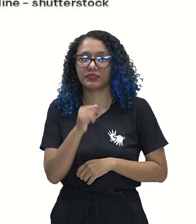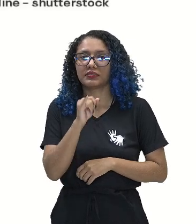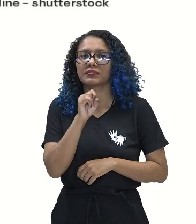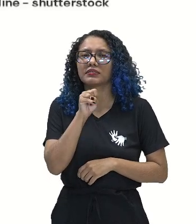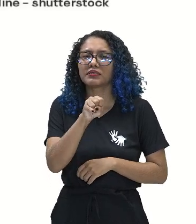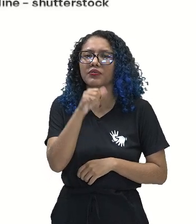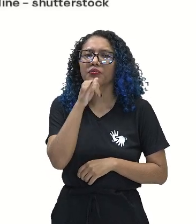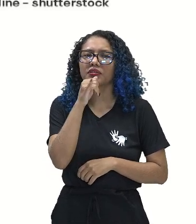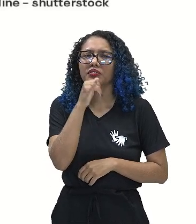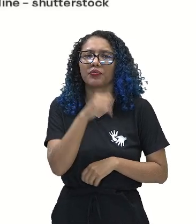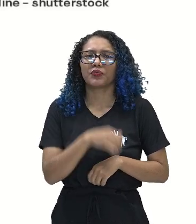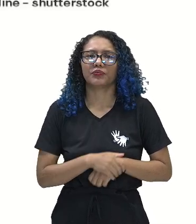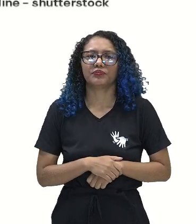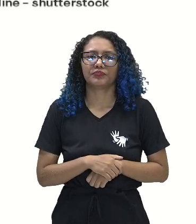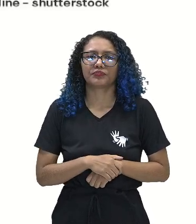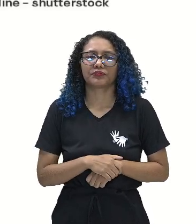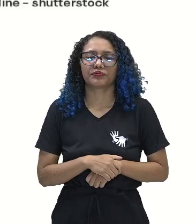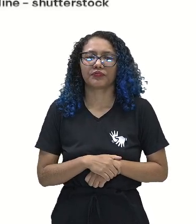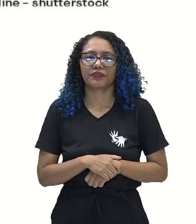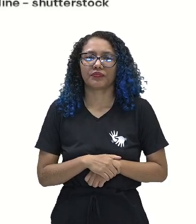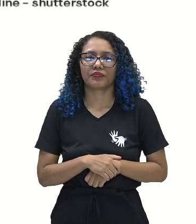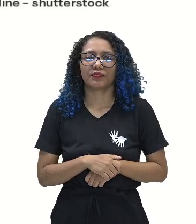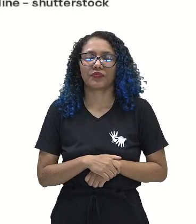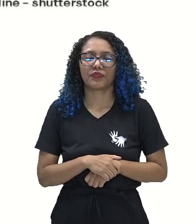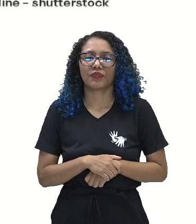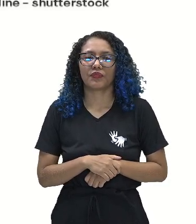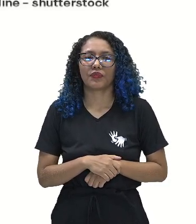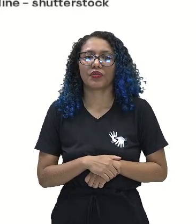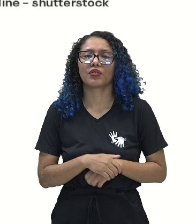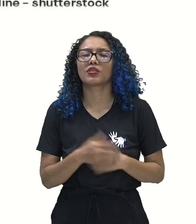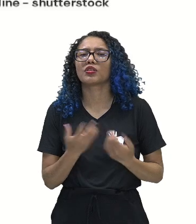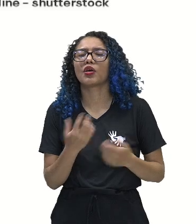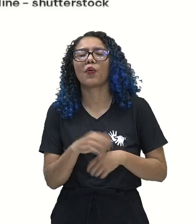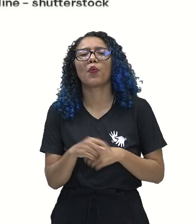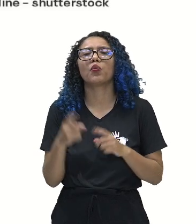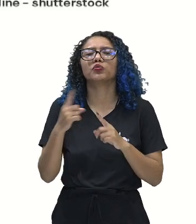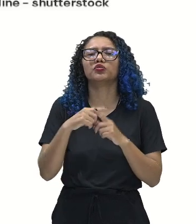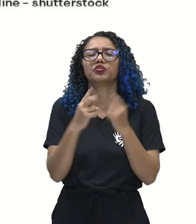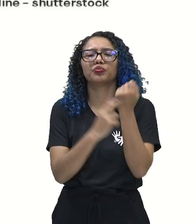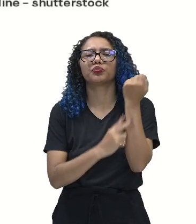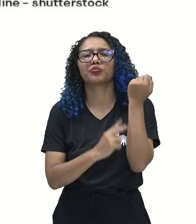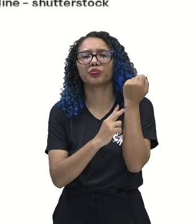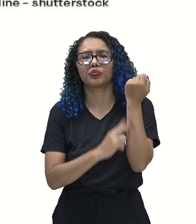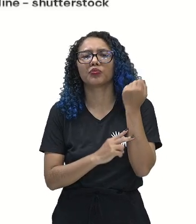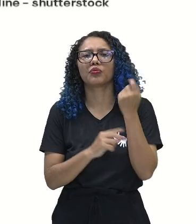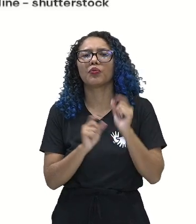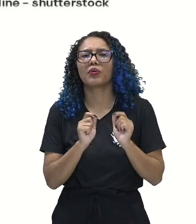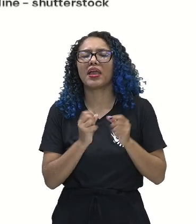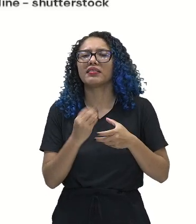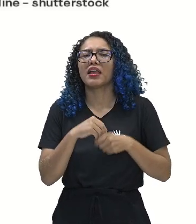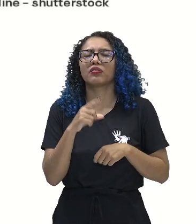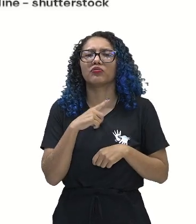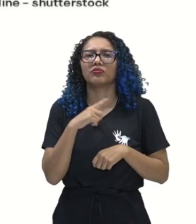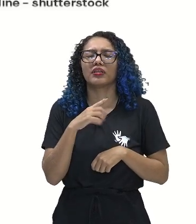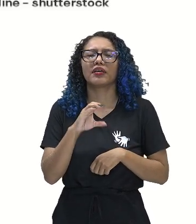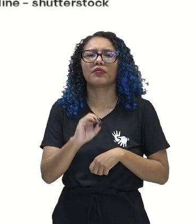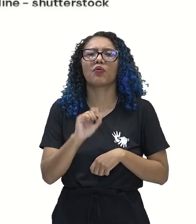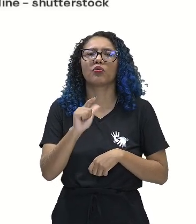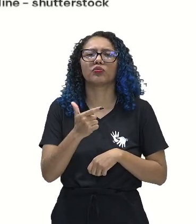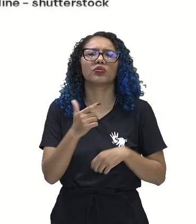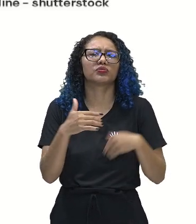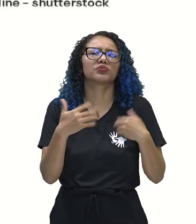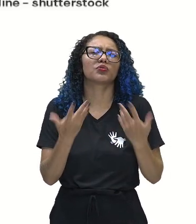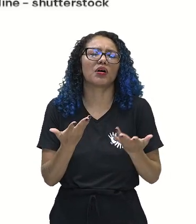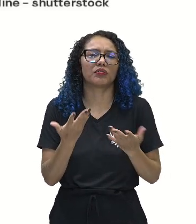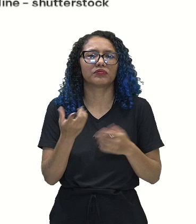o vaso sanguíneo que transporta gás oxigênio? Esta você já vem em mente aí